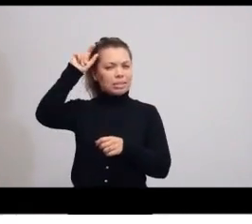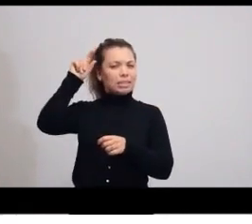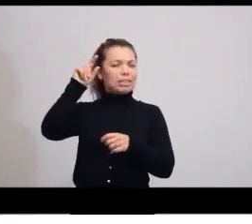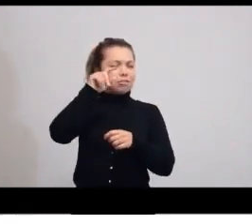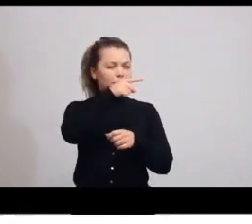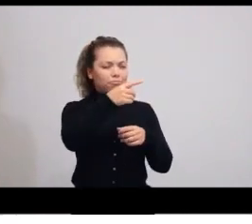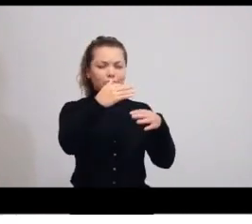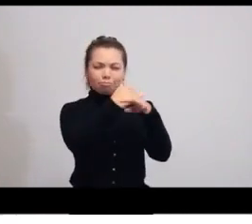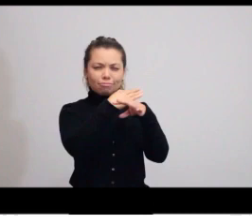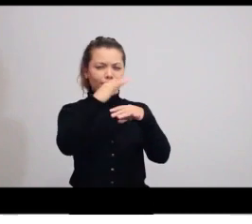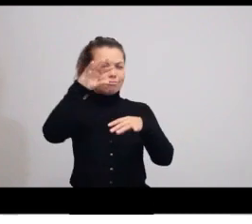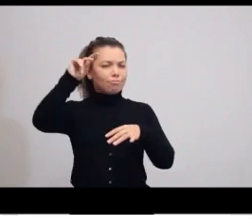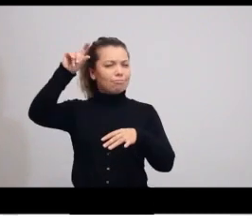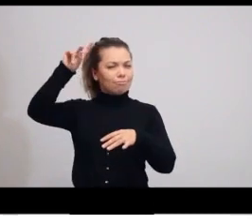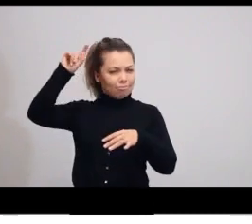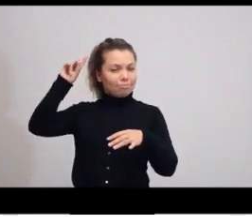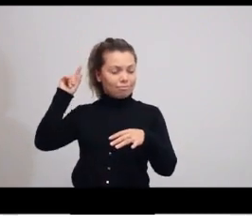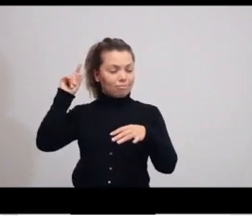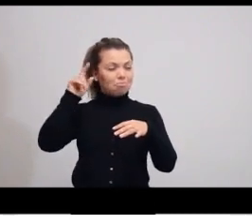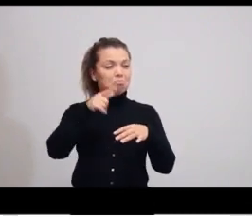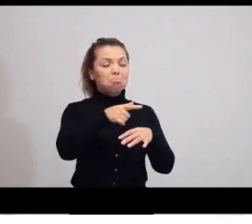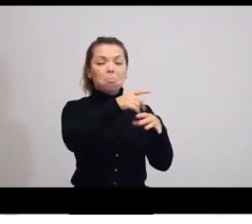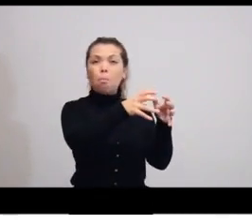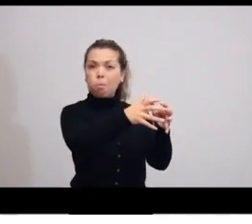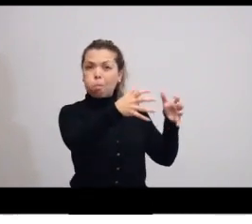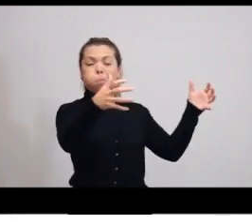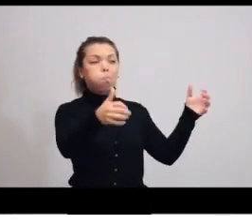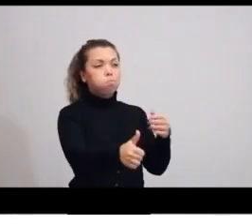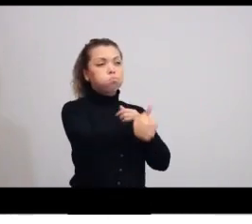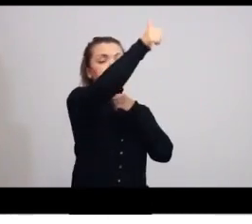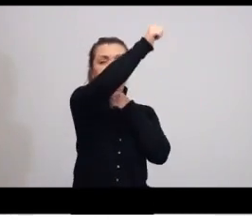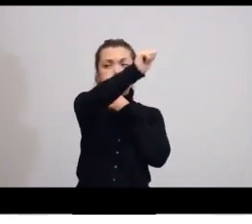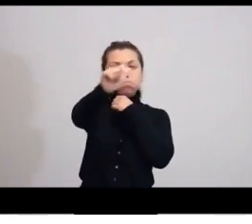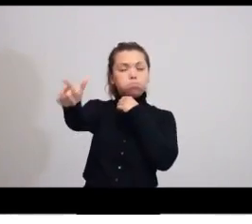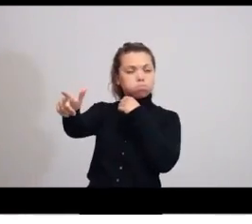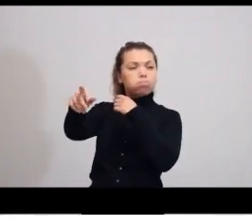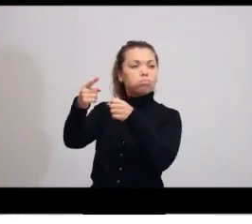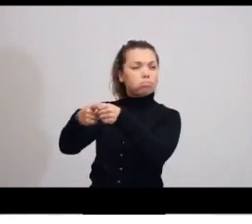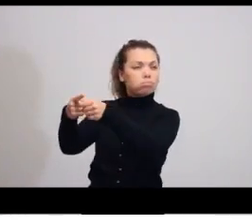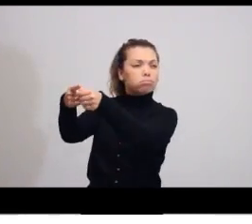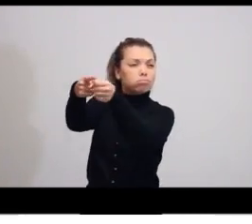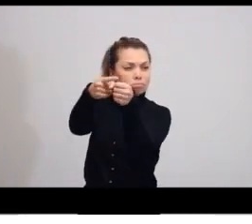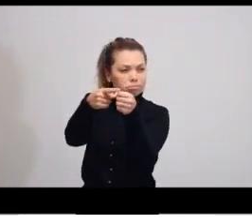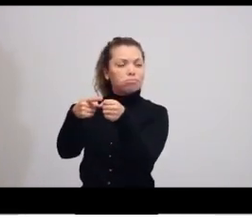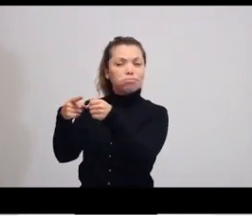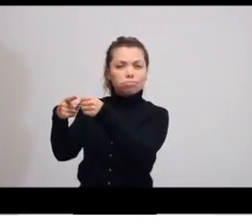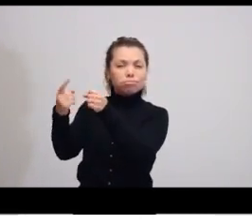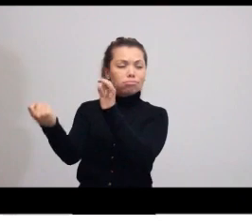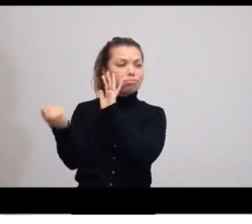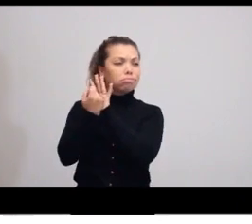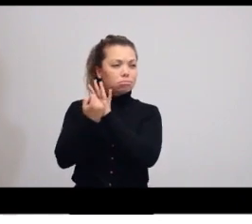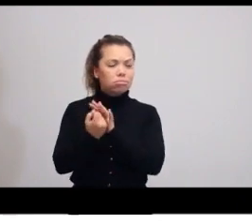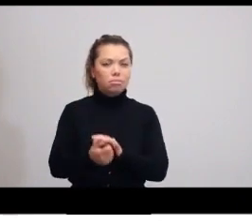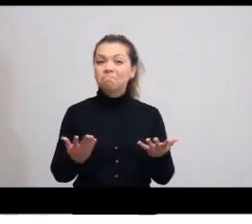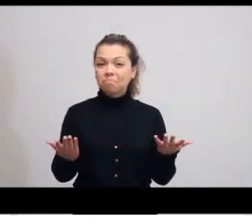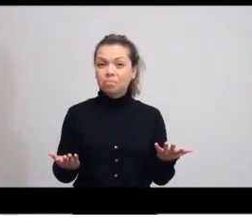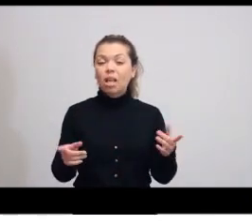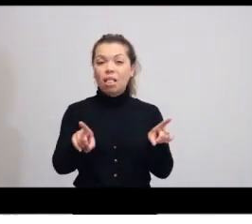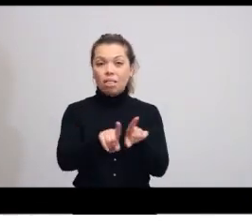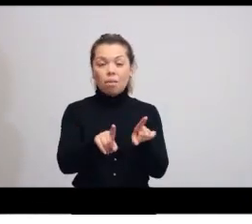a excepcional oportunidade: saborear manjubas ou tainhas e poder espiar saíras ou surucuás